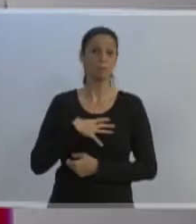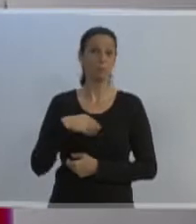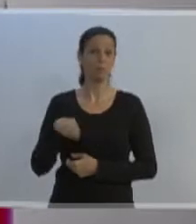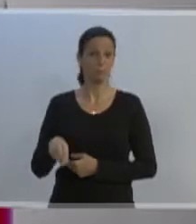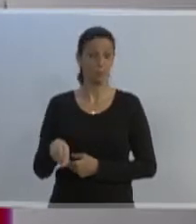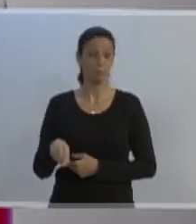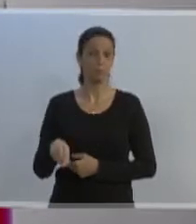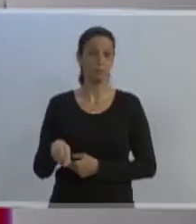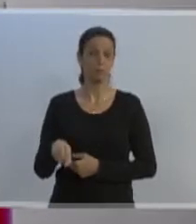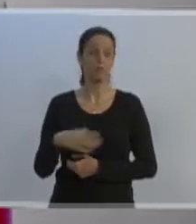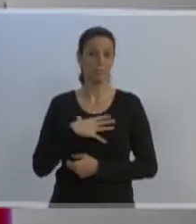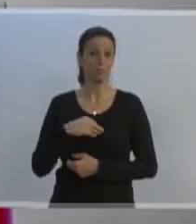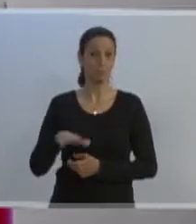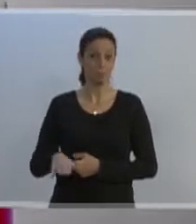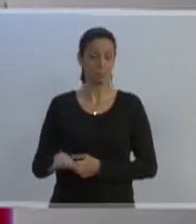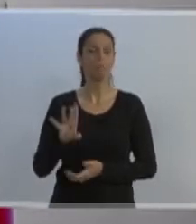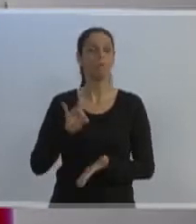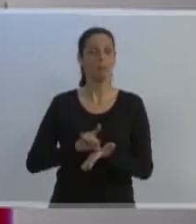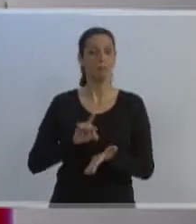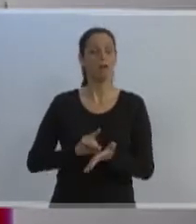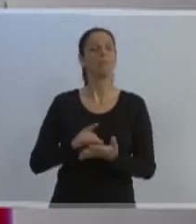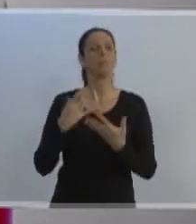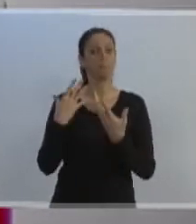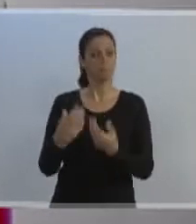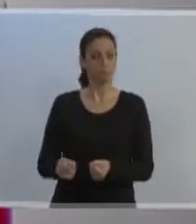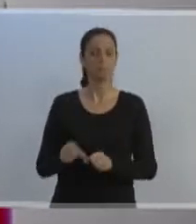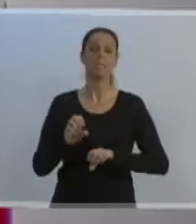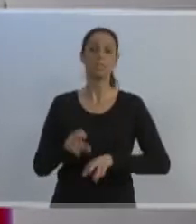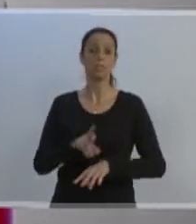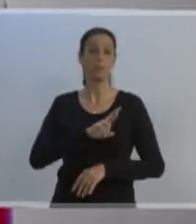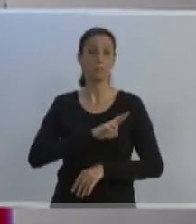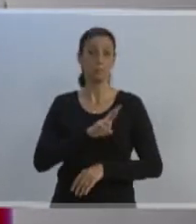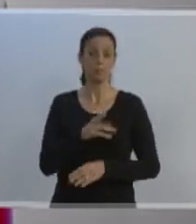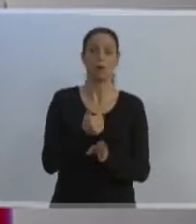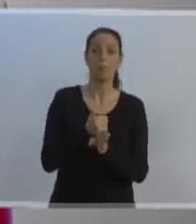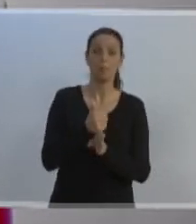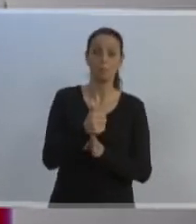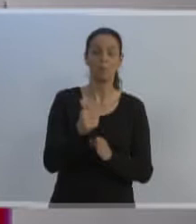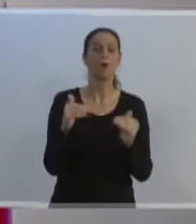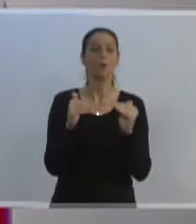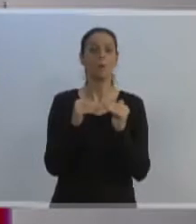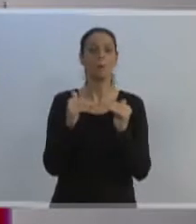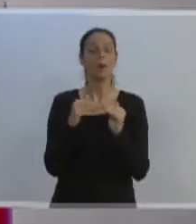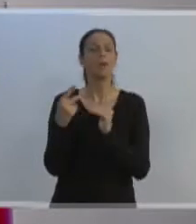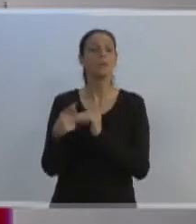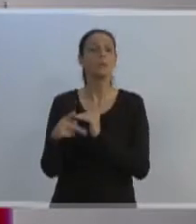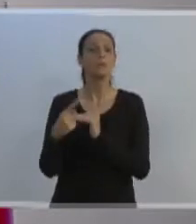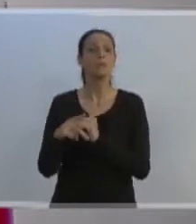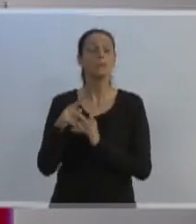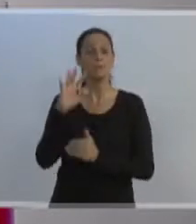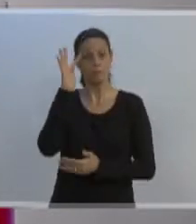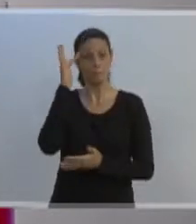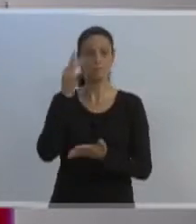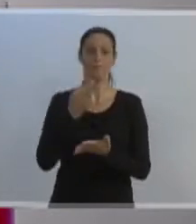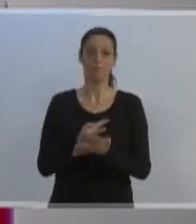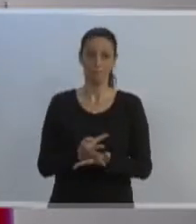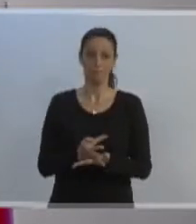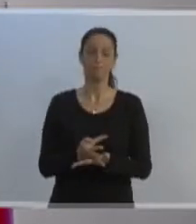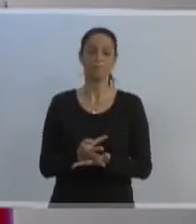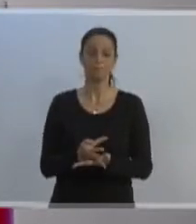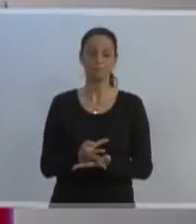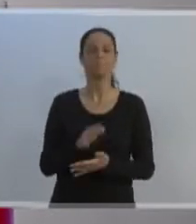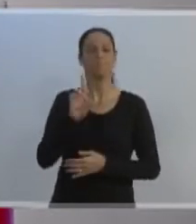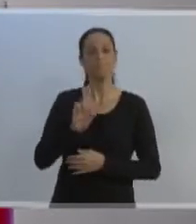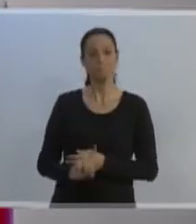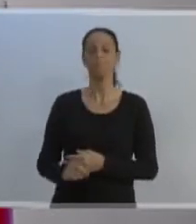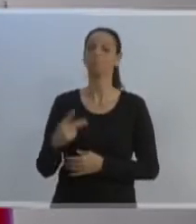ou pupilos recebam a educação religiosa e moral que esteja de acordo com as suas próprias convicções. Assim, é